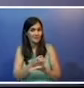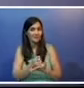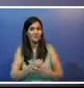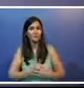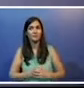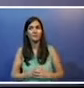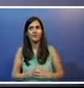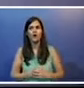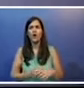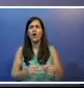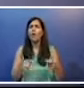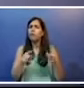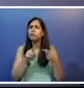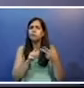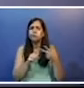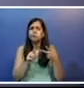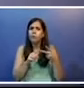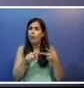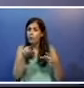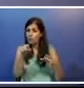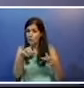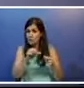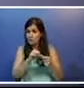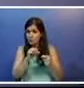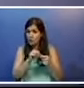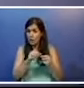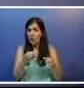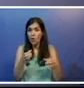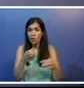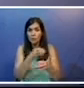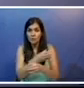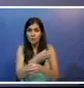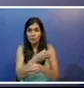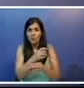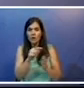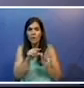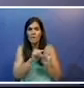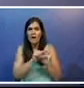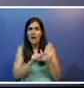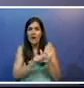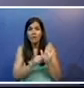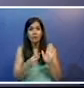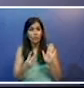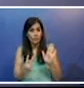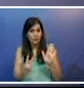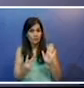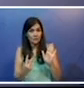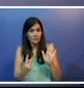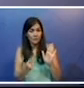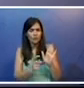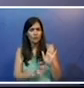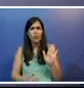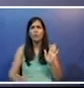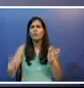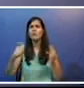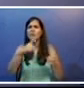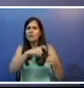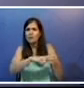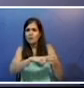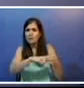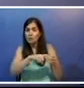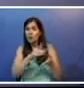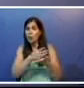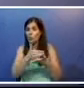conclusão, escreveu-a em 1 ou no máximo 2 parágrafos, retomando a tese inicial?